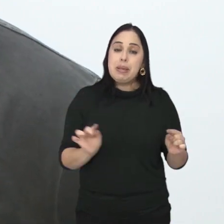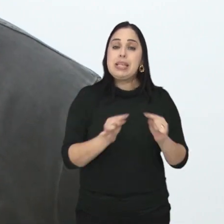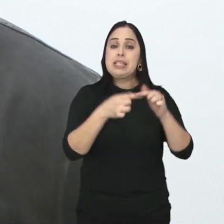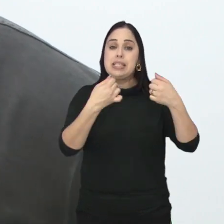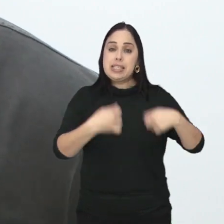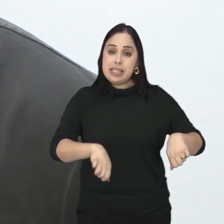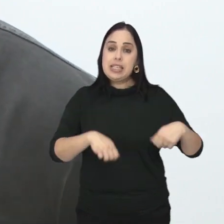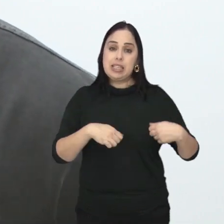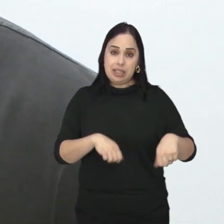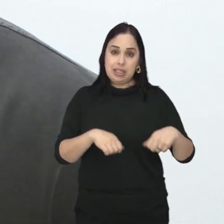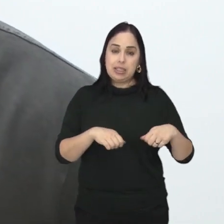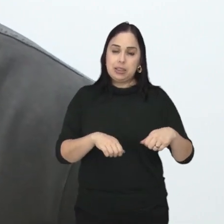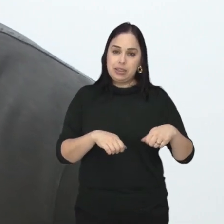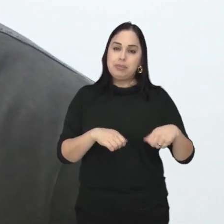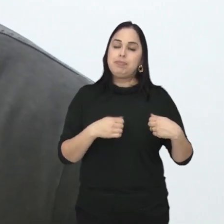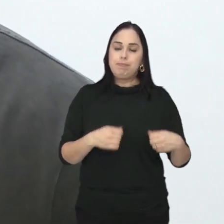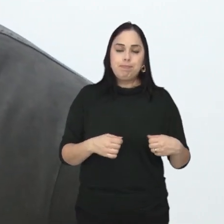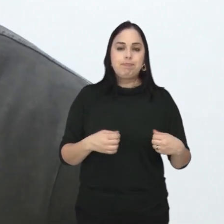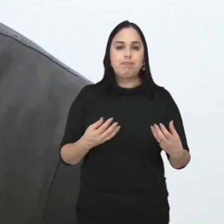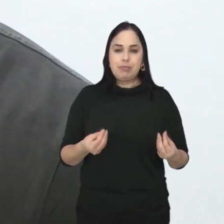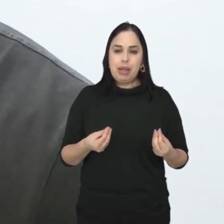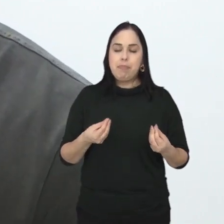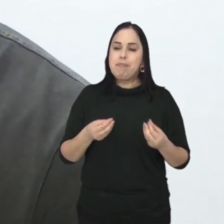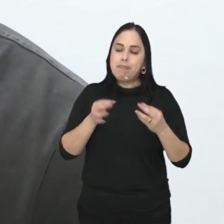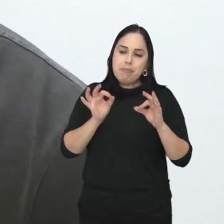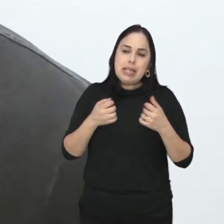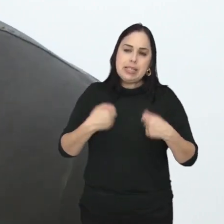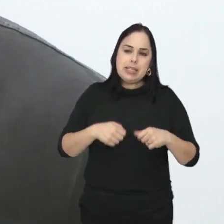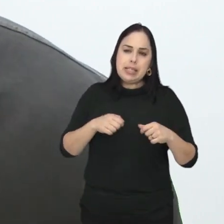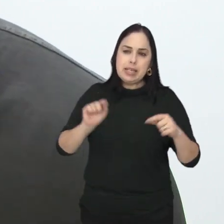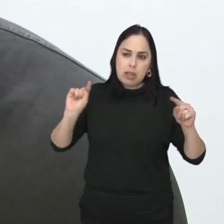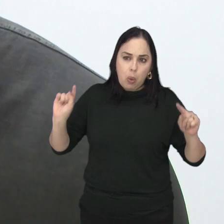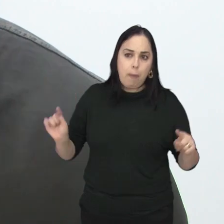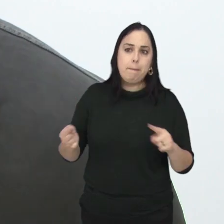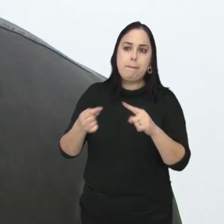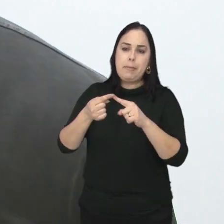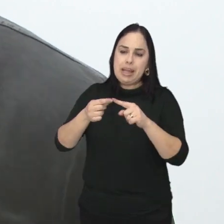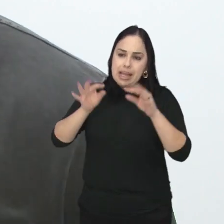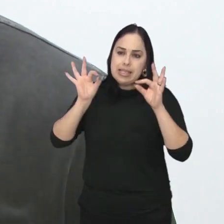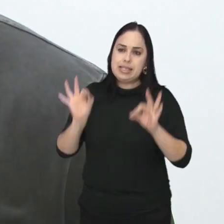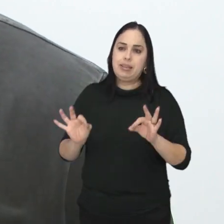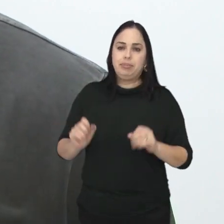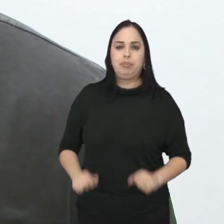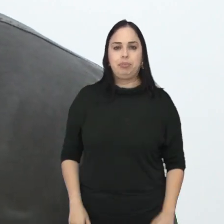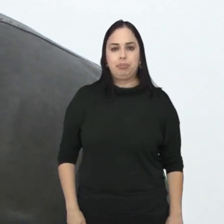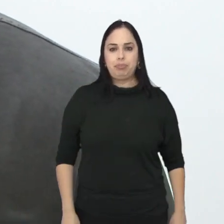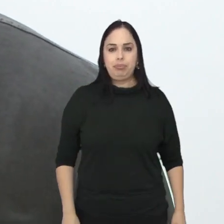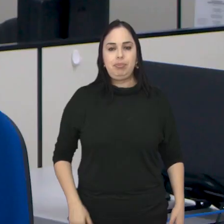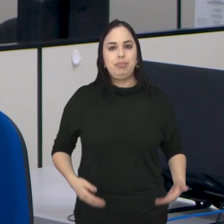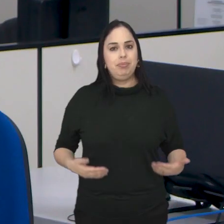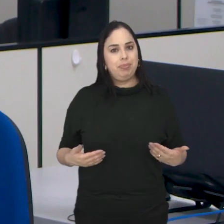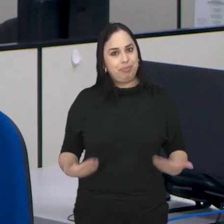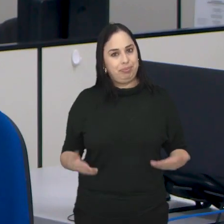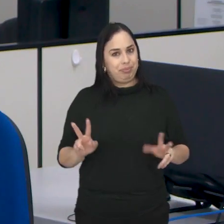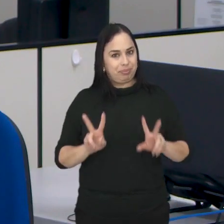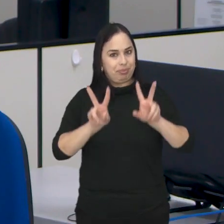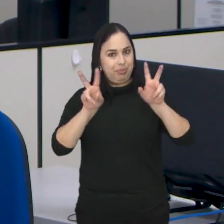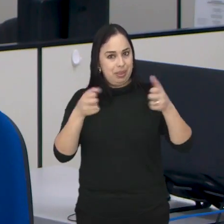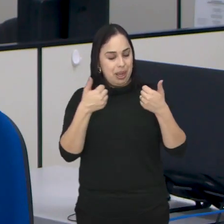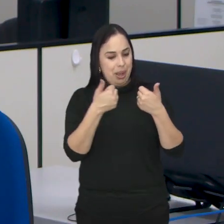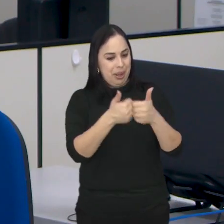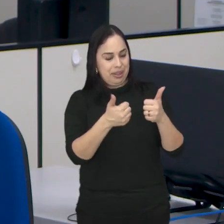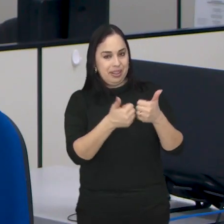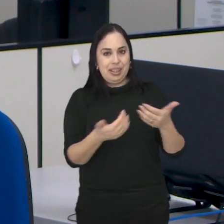aplicativo que esteja bem, vamos dizer, atualizado com a realidade daquela mobilidade. E já que o assunto